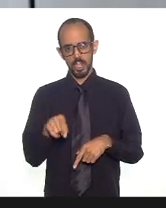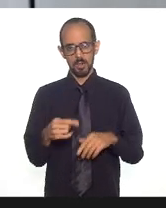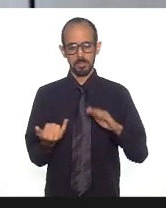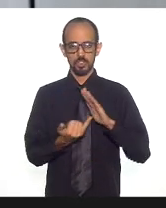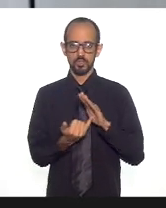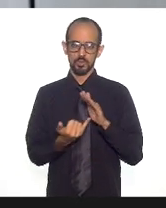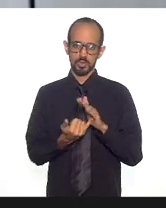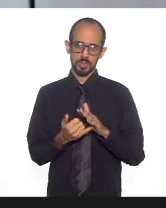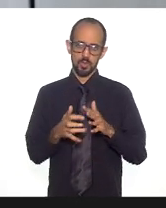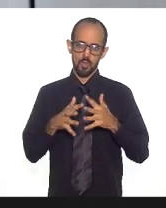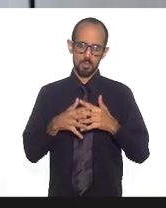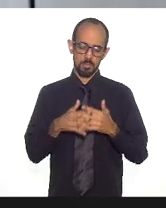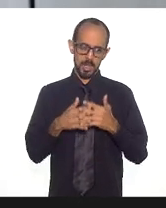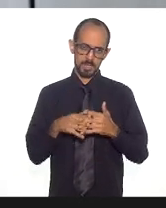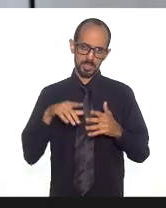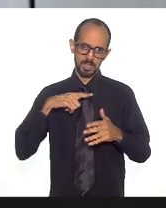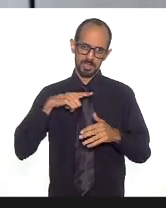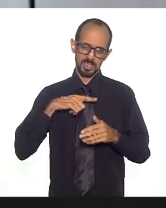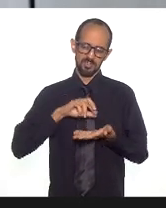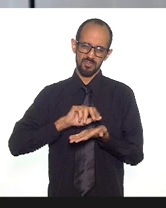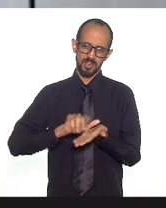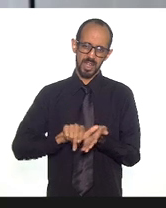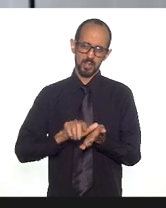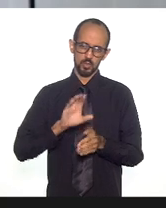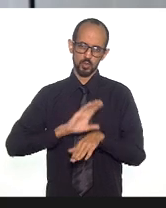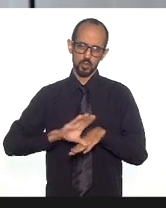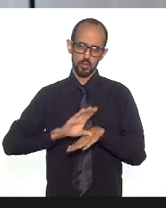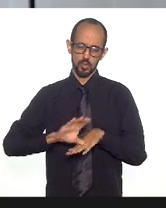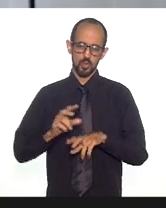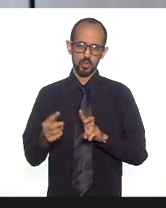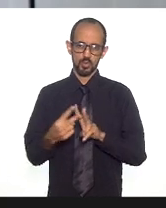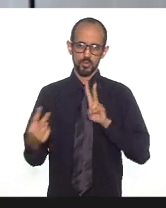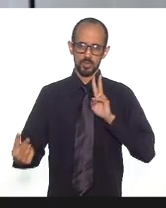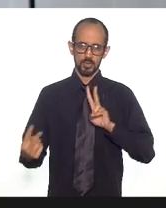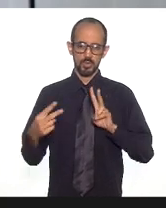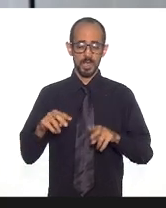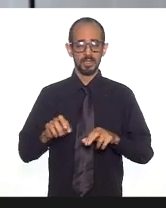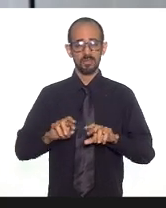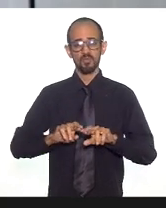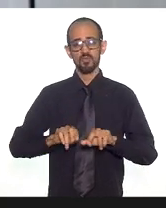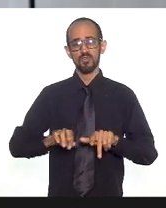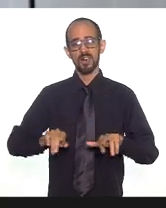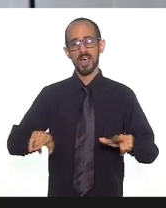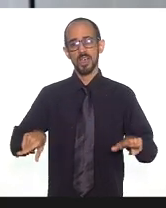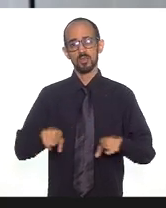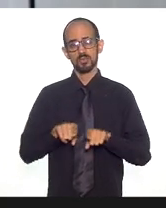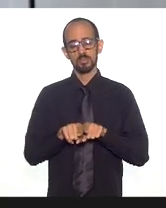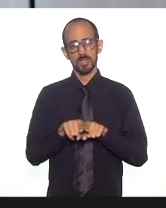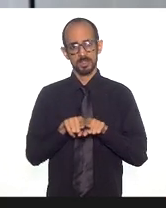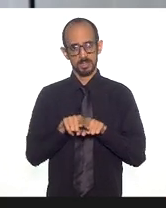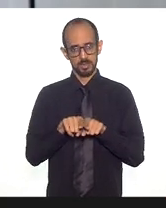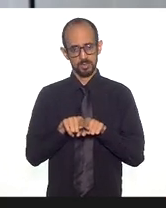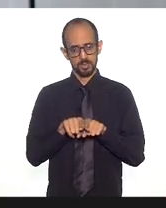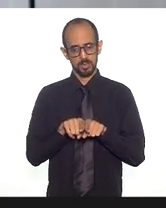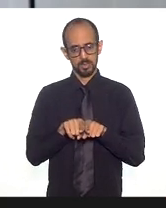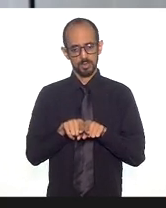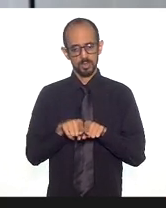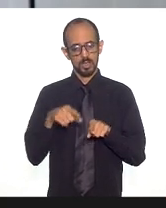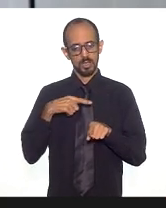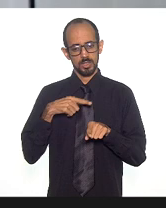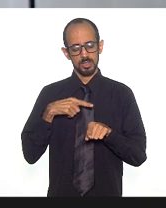com diversos cursos à distância, com muitos parceiros, com uma trama, uma arquitetura